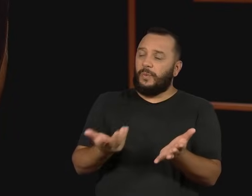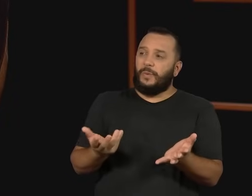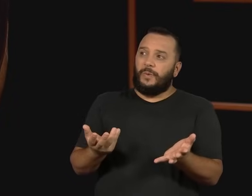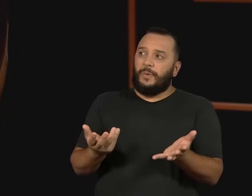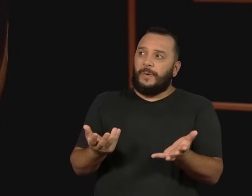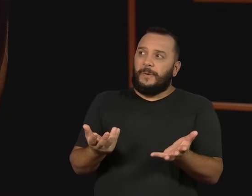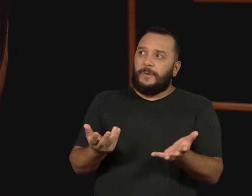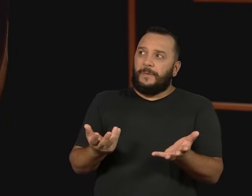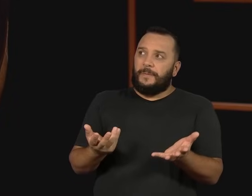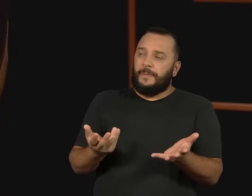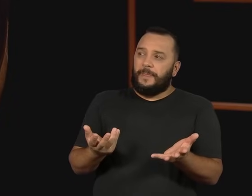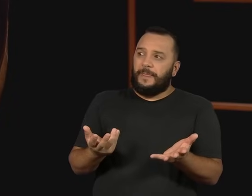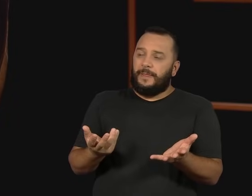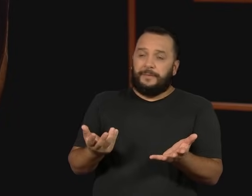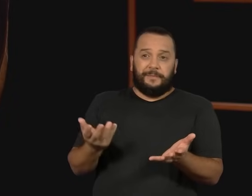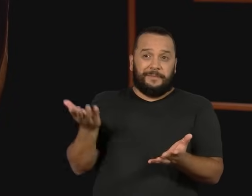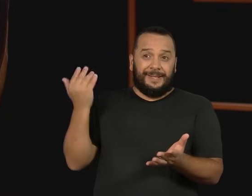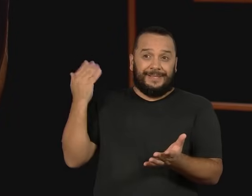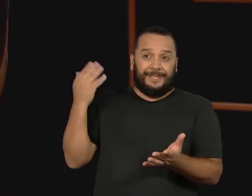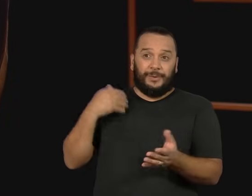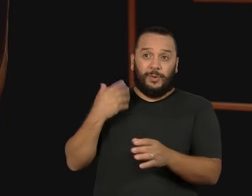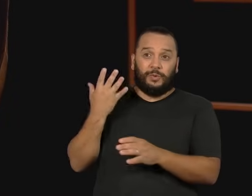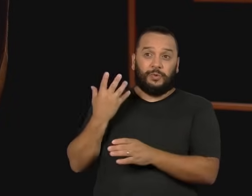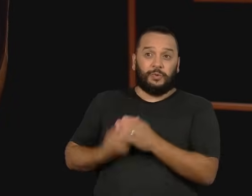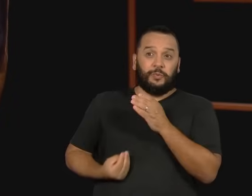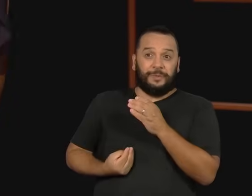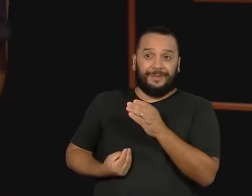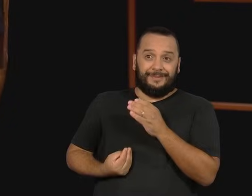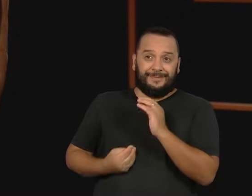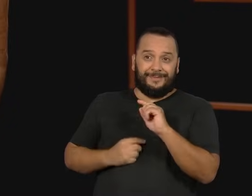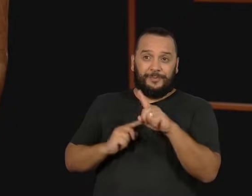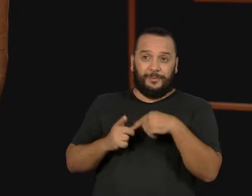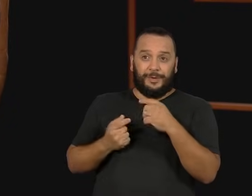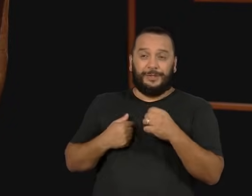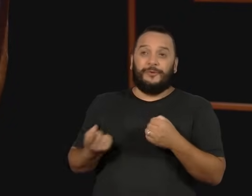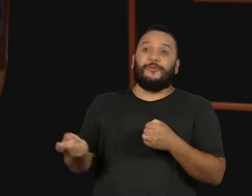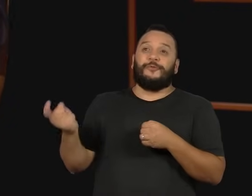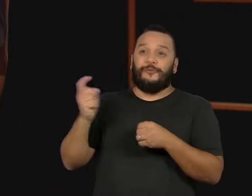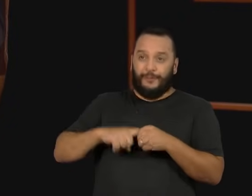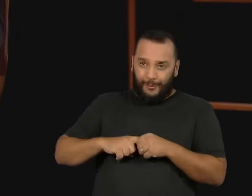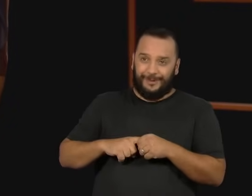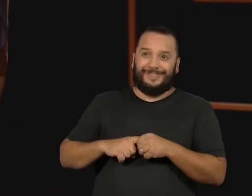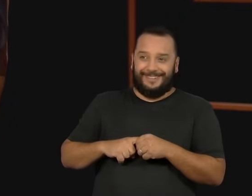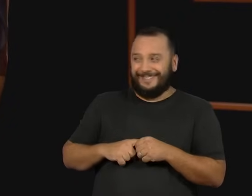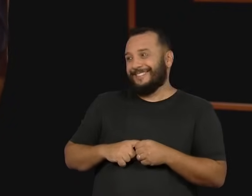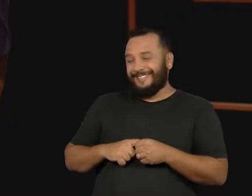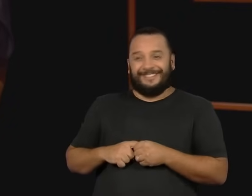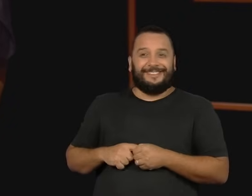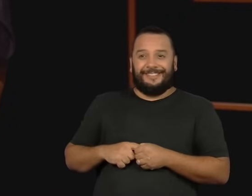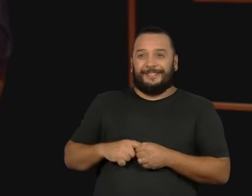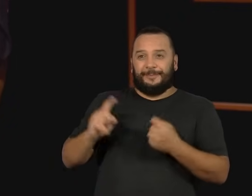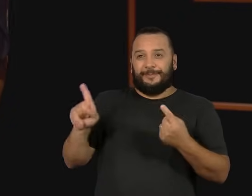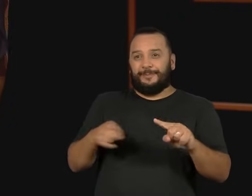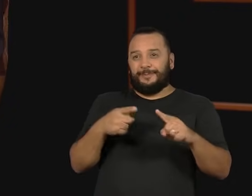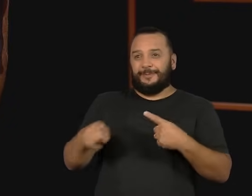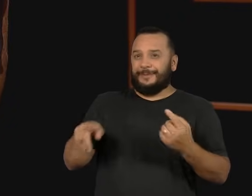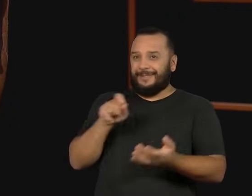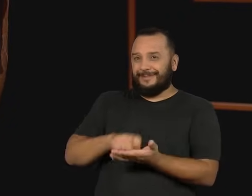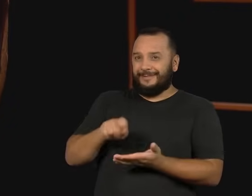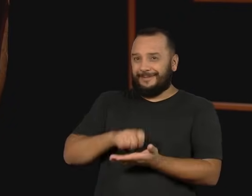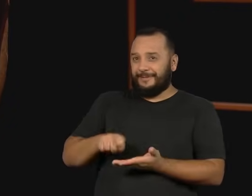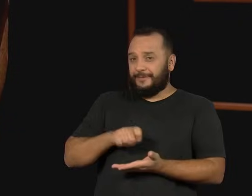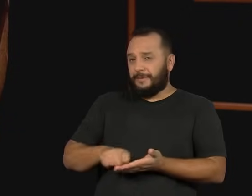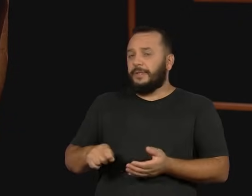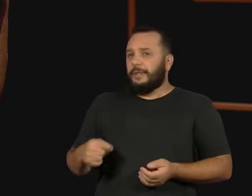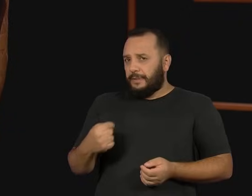é uma volta na vida que a gente dá, né? Que eu passei por